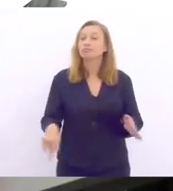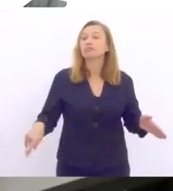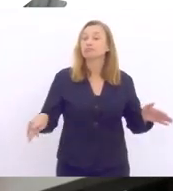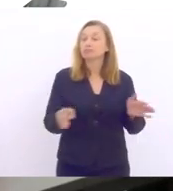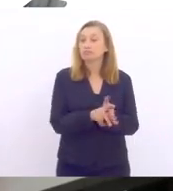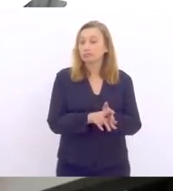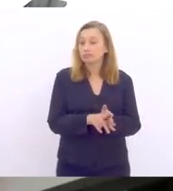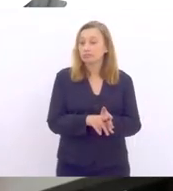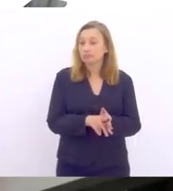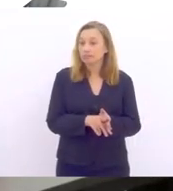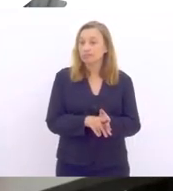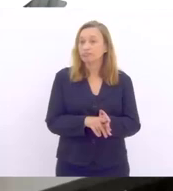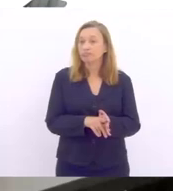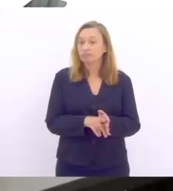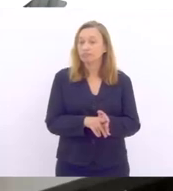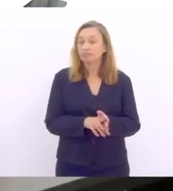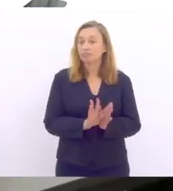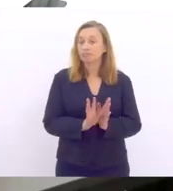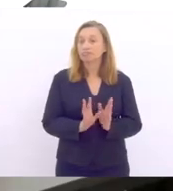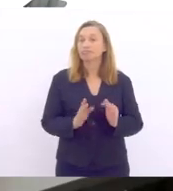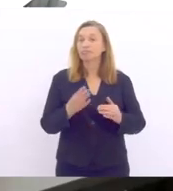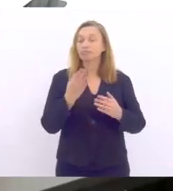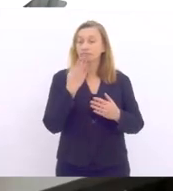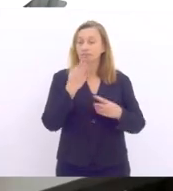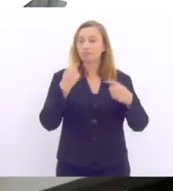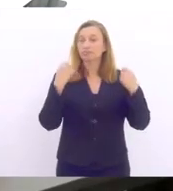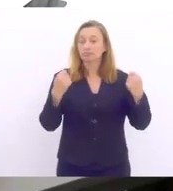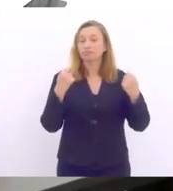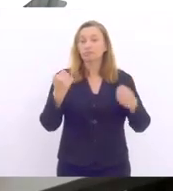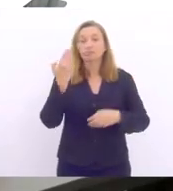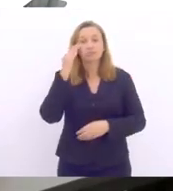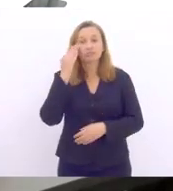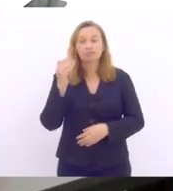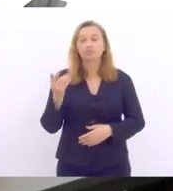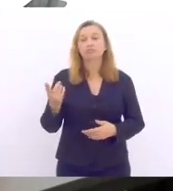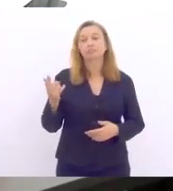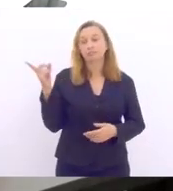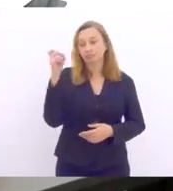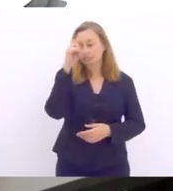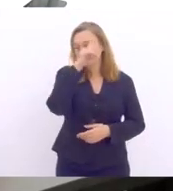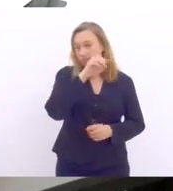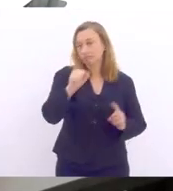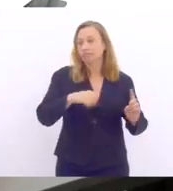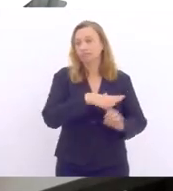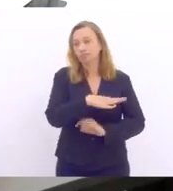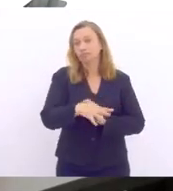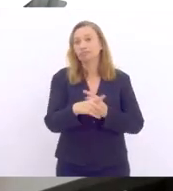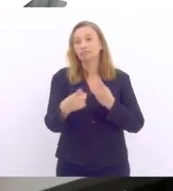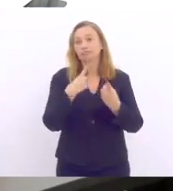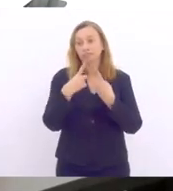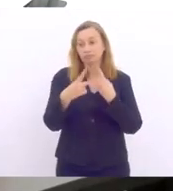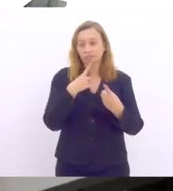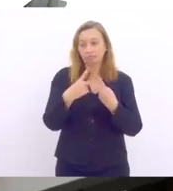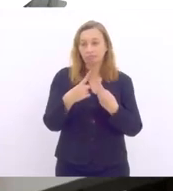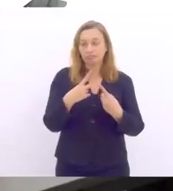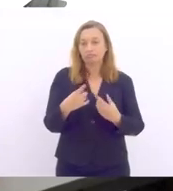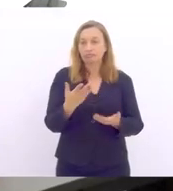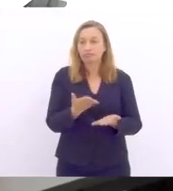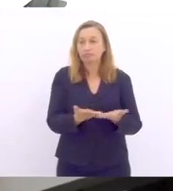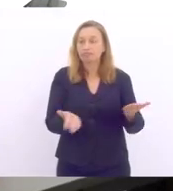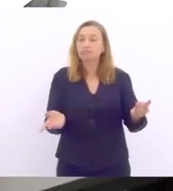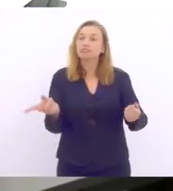estão procurando fazer um entendimento que é tão caro nessa sociedade, que é o diálogo, né? Perdemos